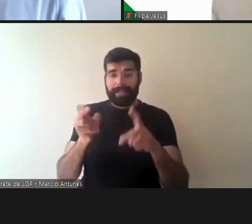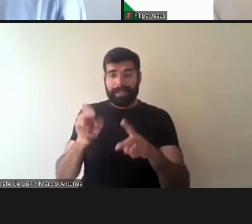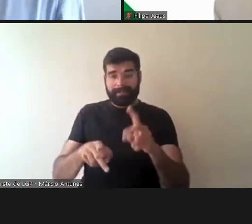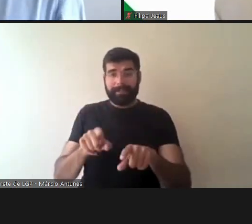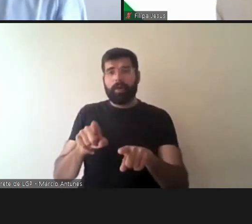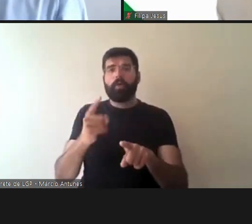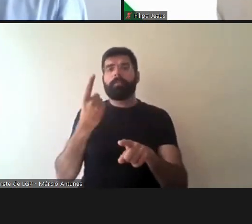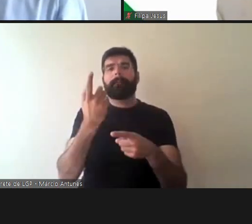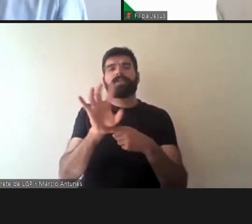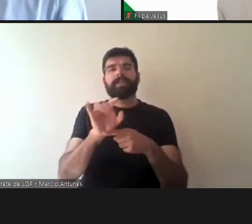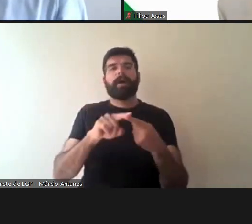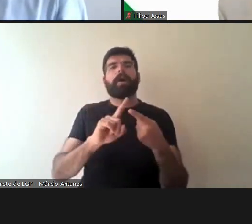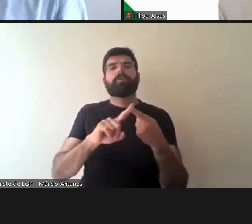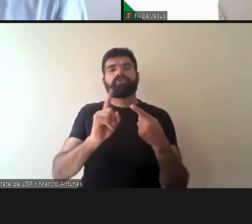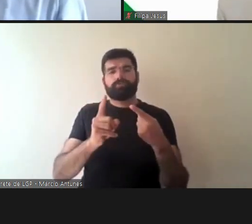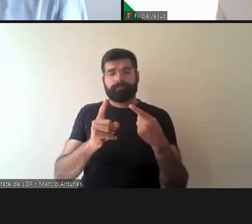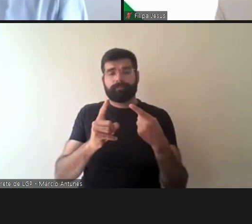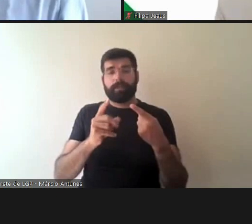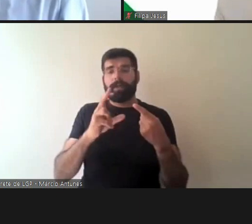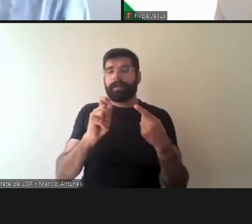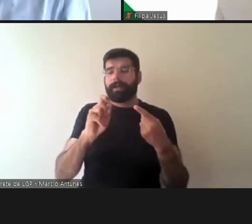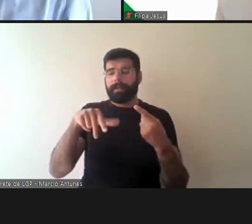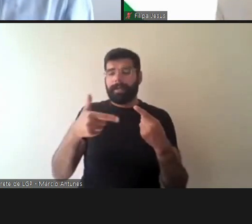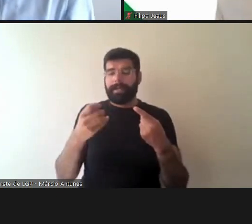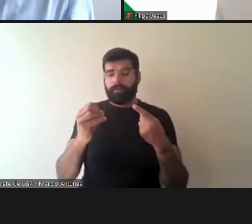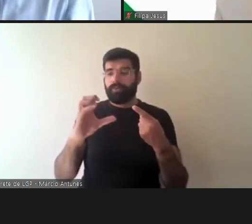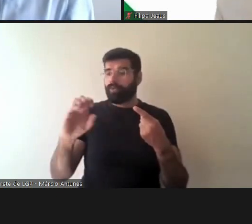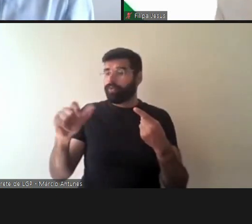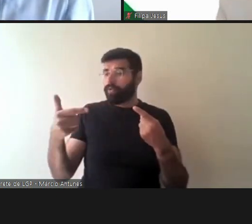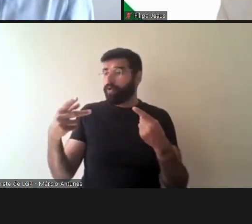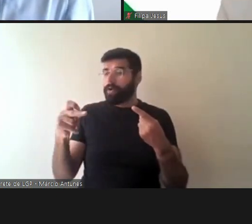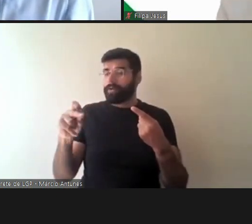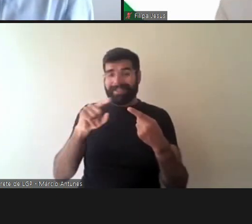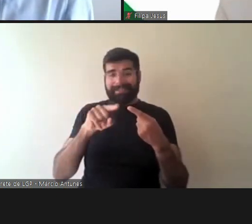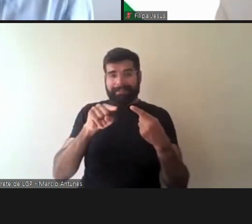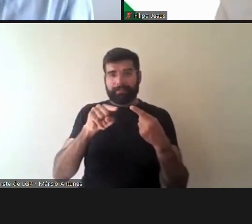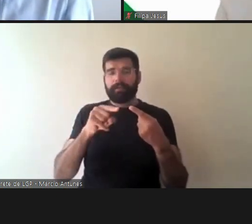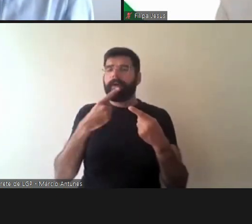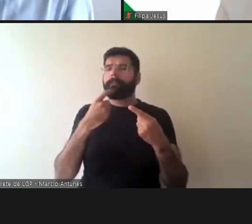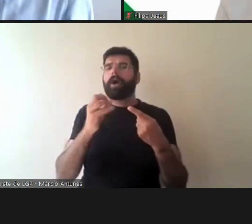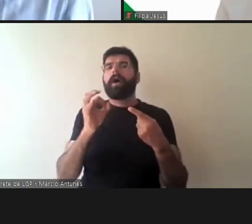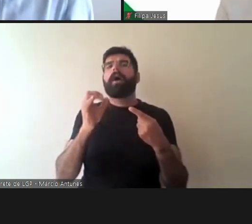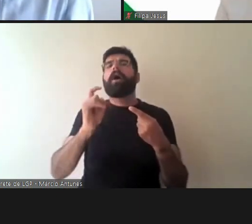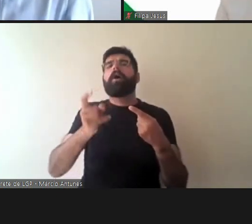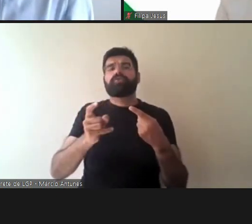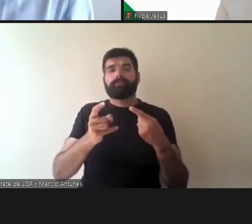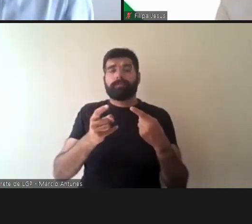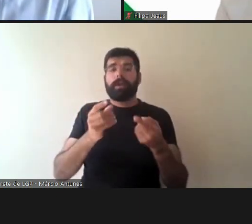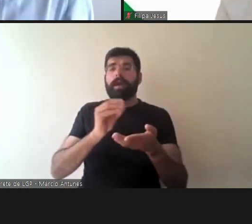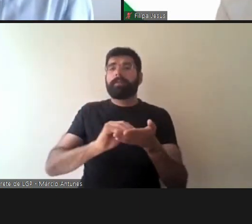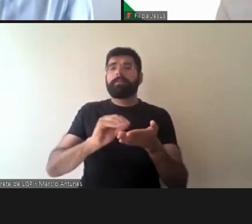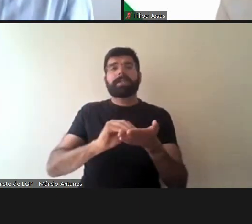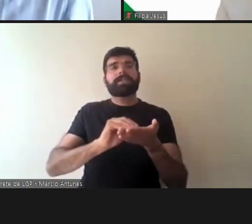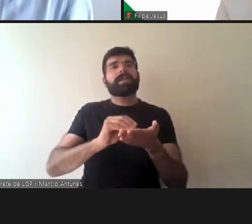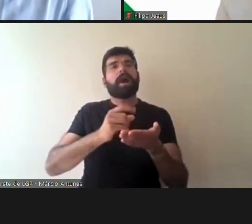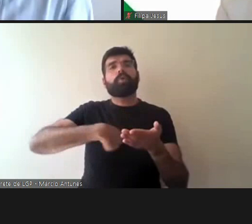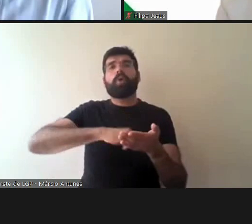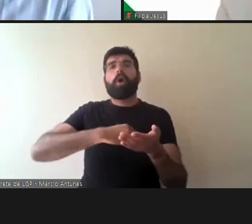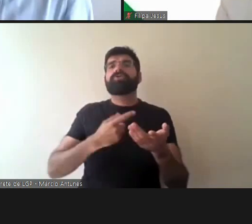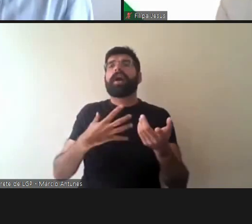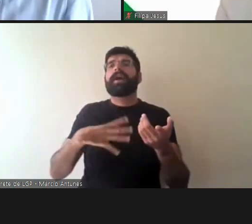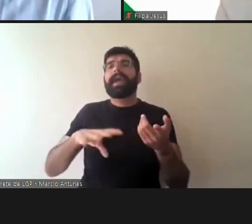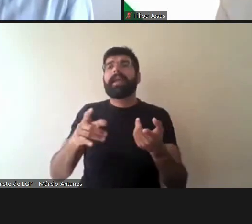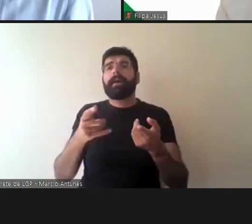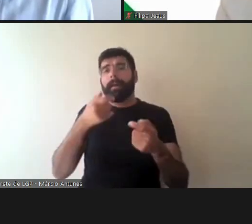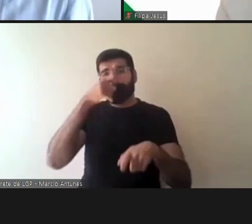é apresentada por Renato Costa, que levanta a questão: que administração queremos, a debater entre dirigentes